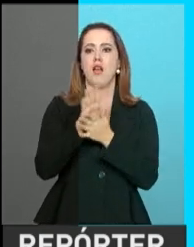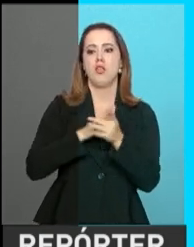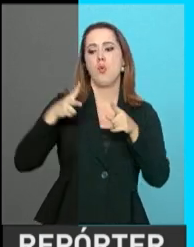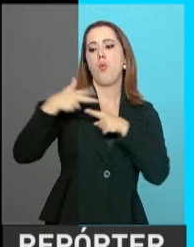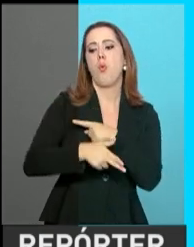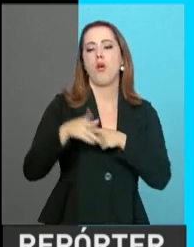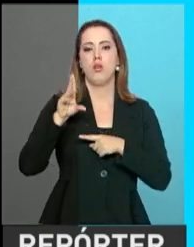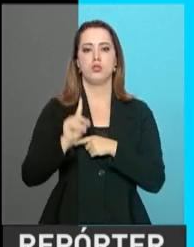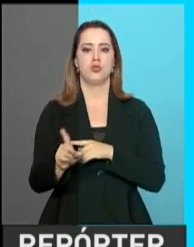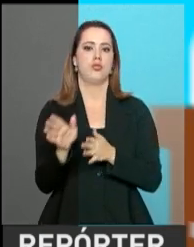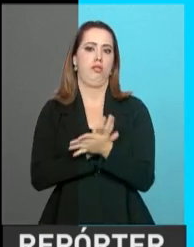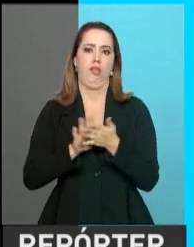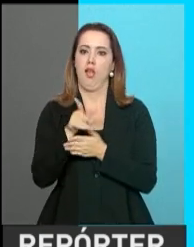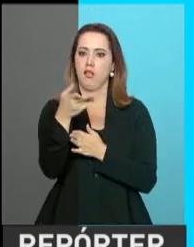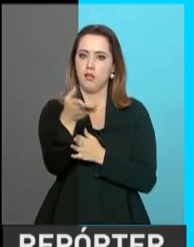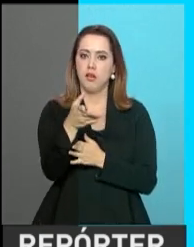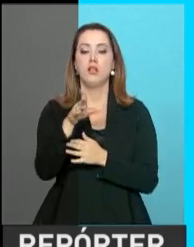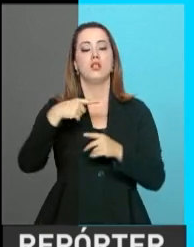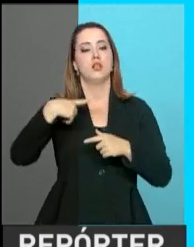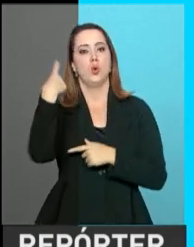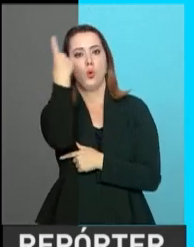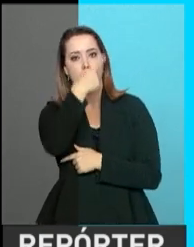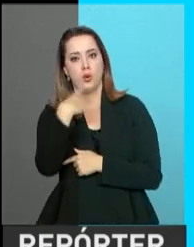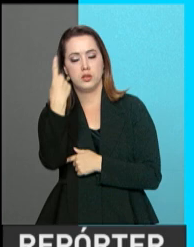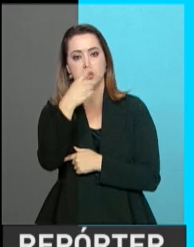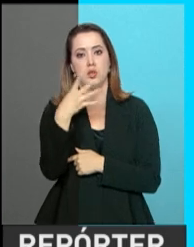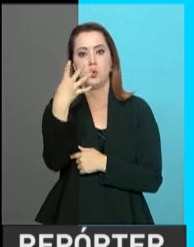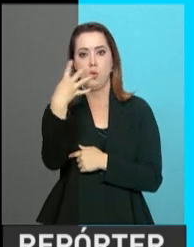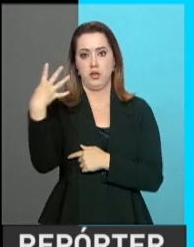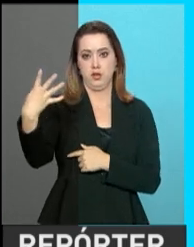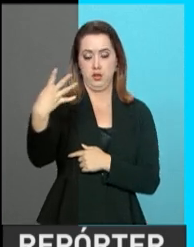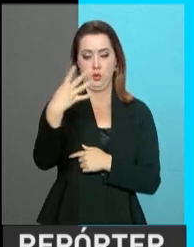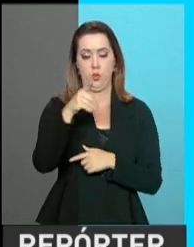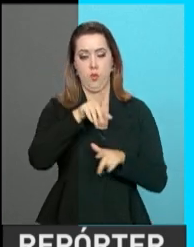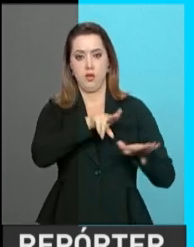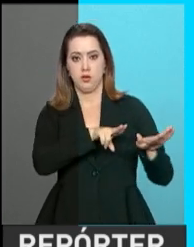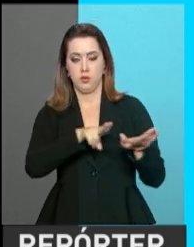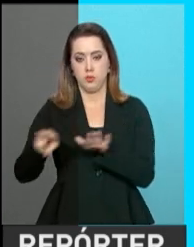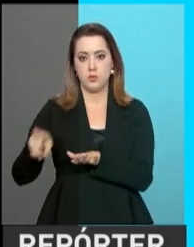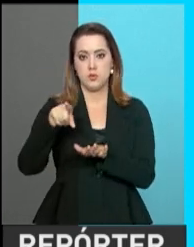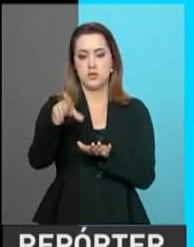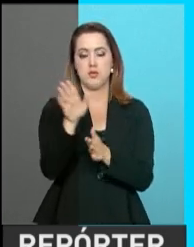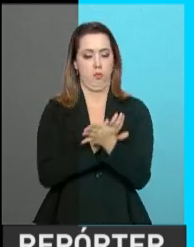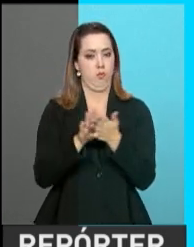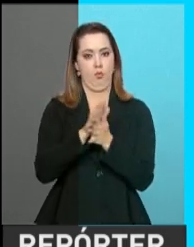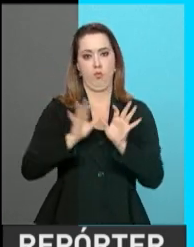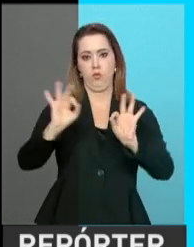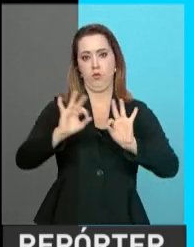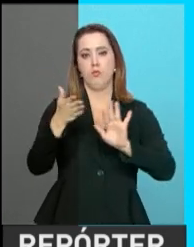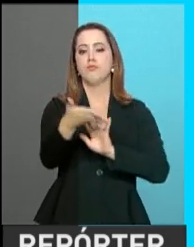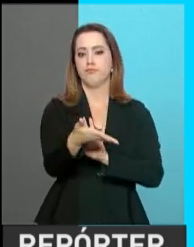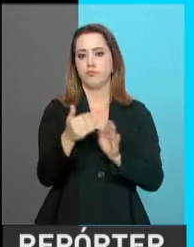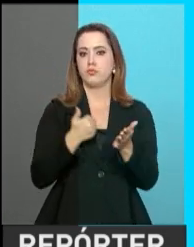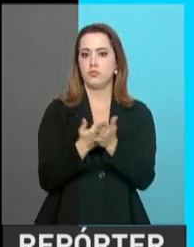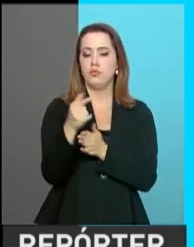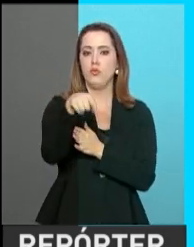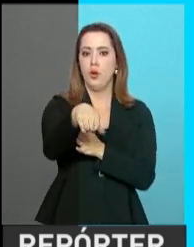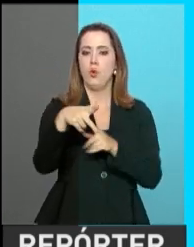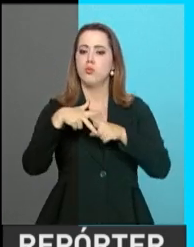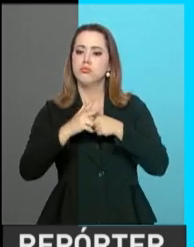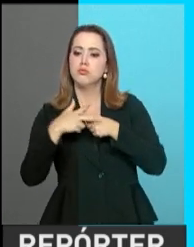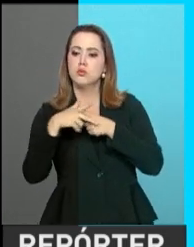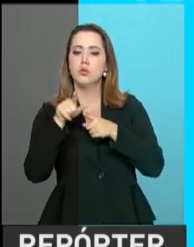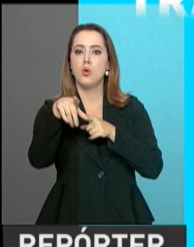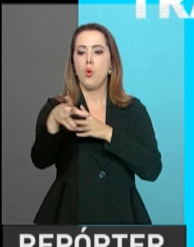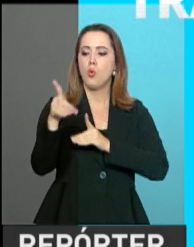direitos dos trabalhadores. A jornada de trabalho de 44 horas por semana não será alterada. Esse aprimoramento está sendo elaborado com